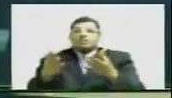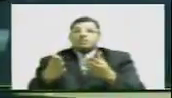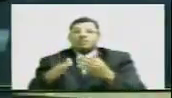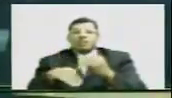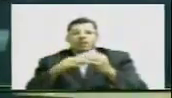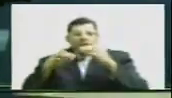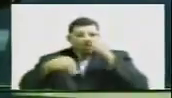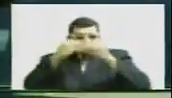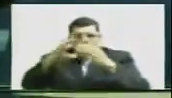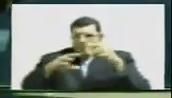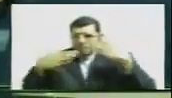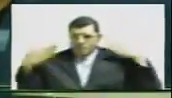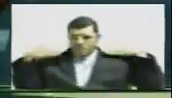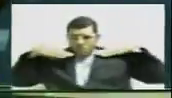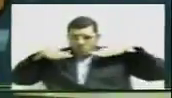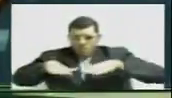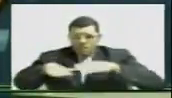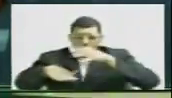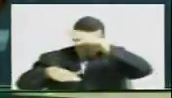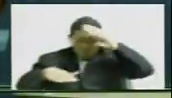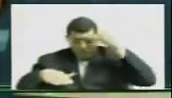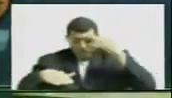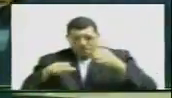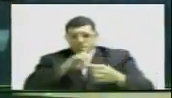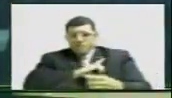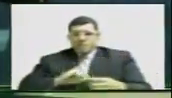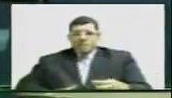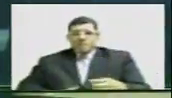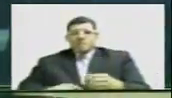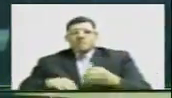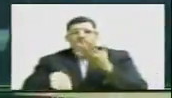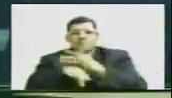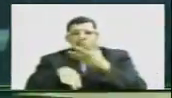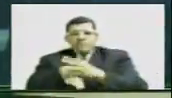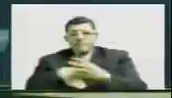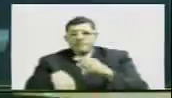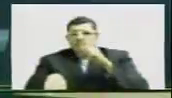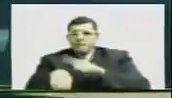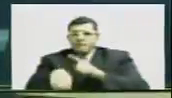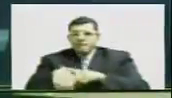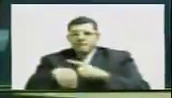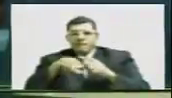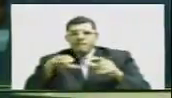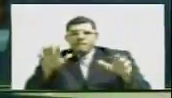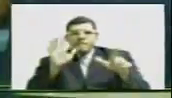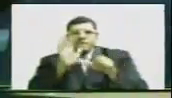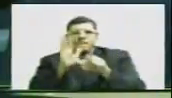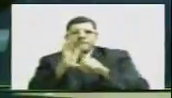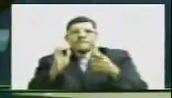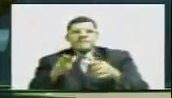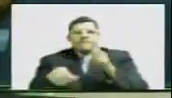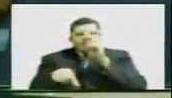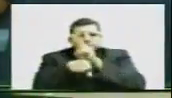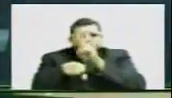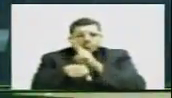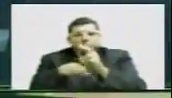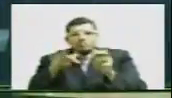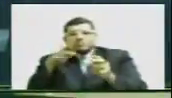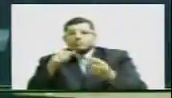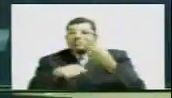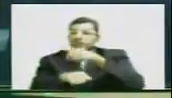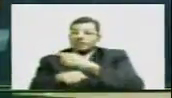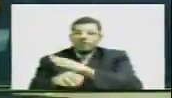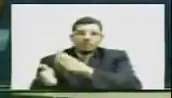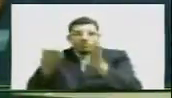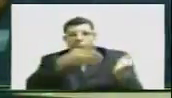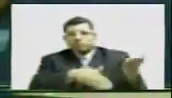O desembaraço no Aeroporto Internacional de Manaus, deputado Luiz Castro, funciona em horário comercial. Fiscal da Fazenda vai lá